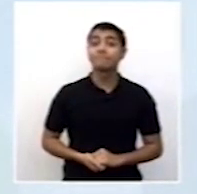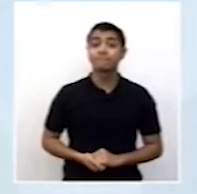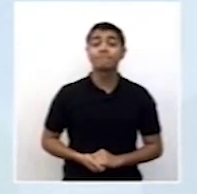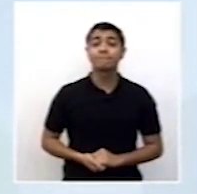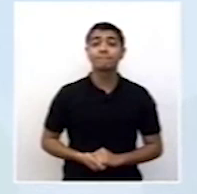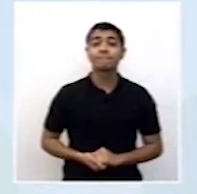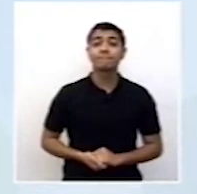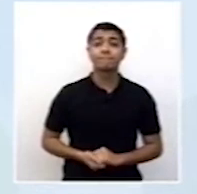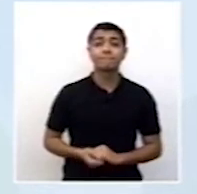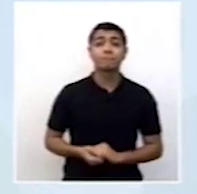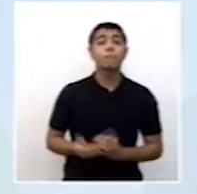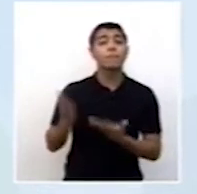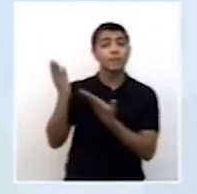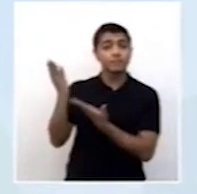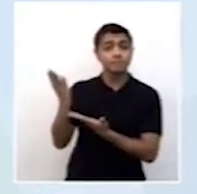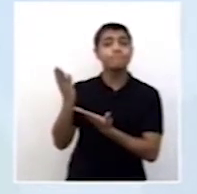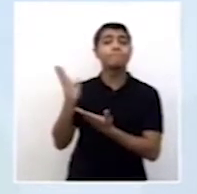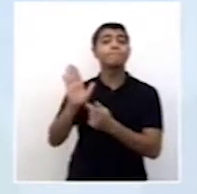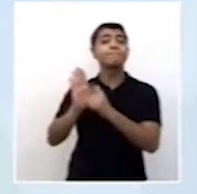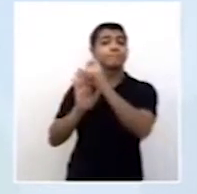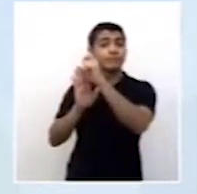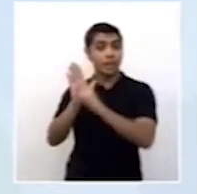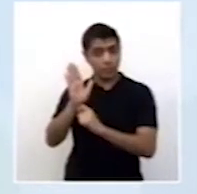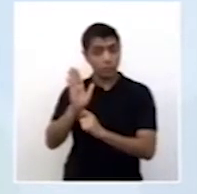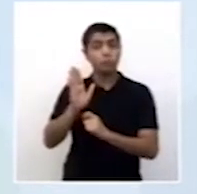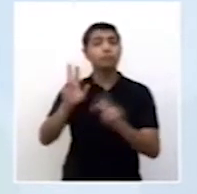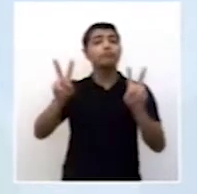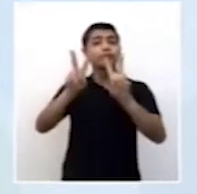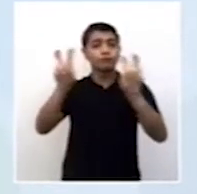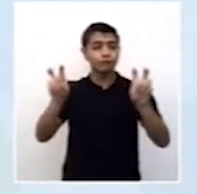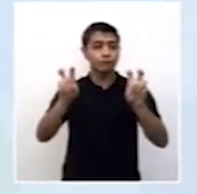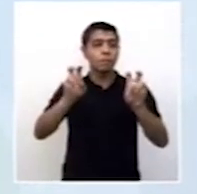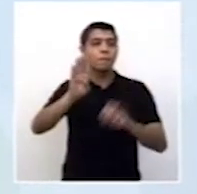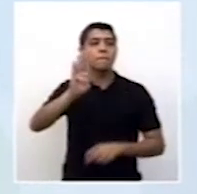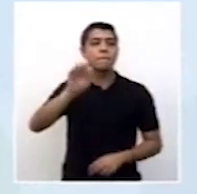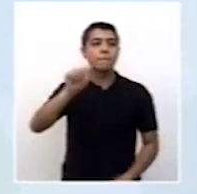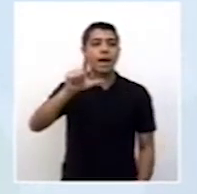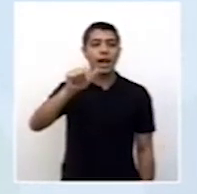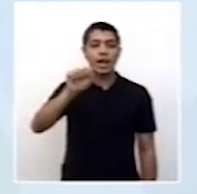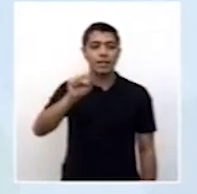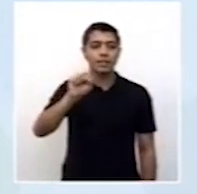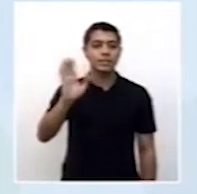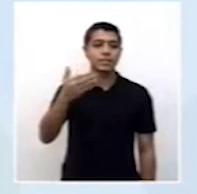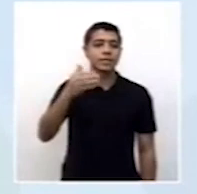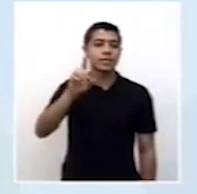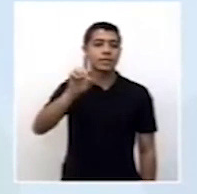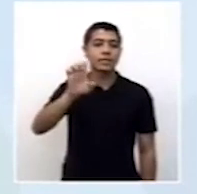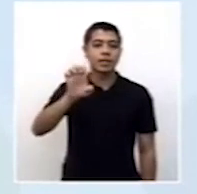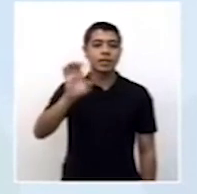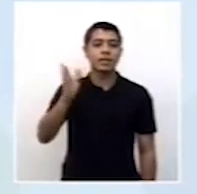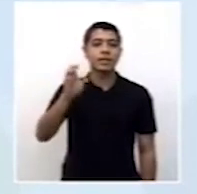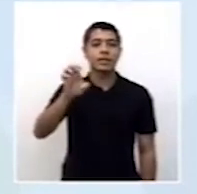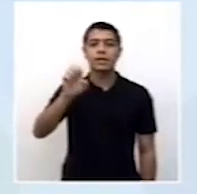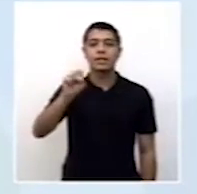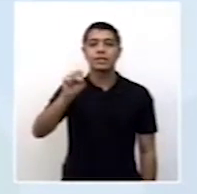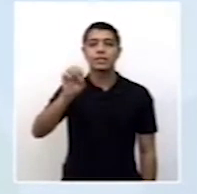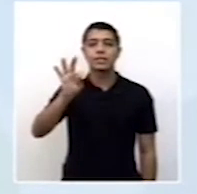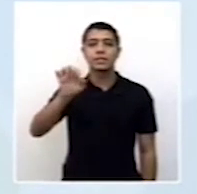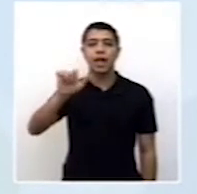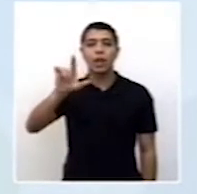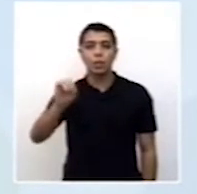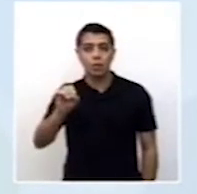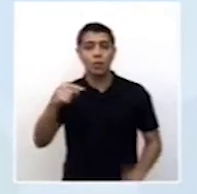Nós vamos ler o texto chamado Balas de Estalo, de Machado de Assis, publicado originalmente na Gazeta